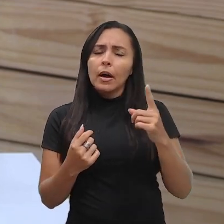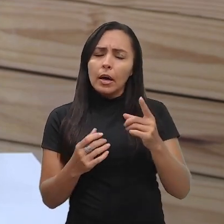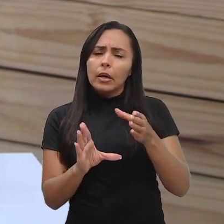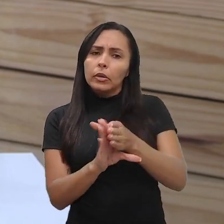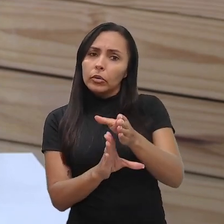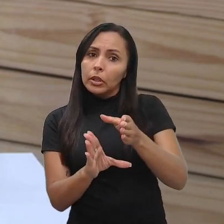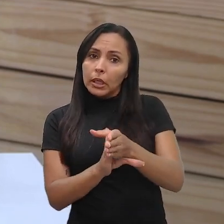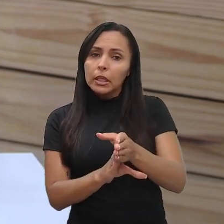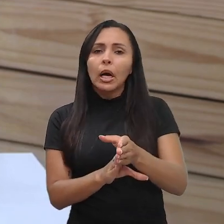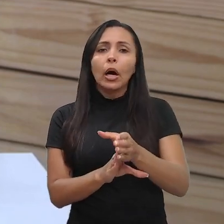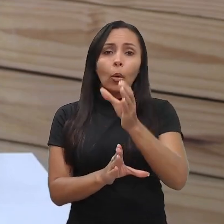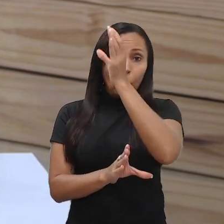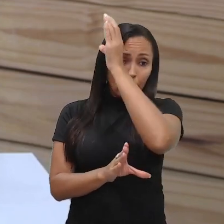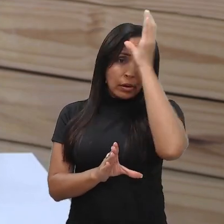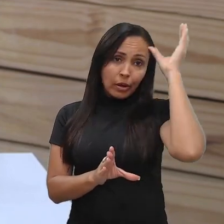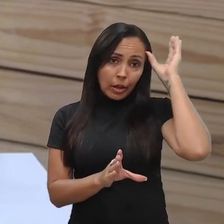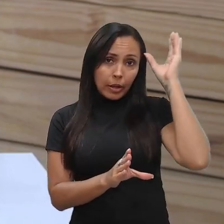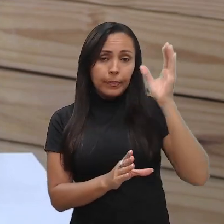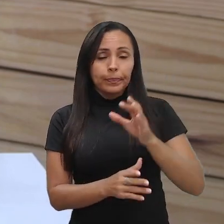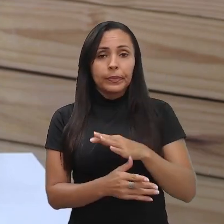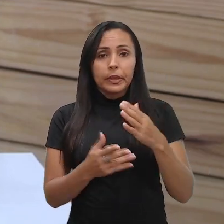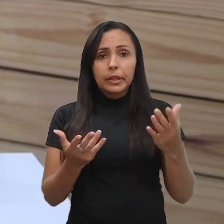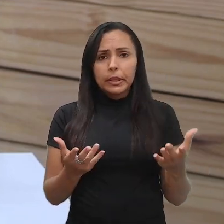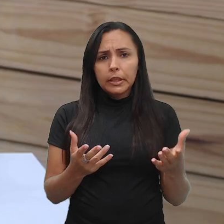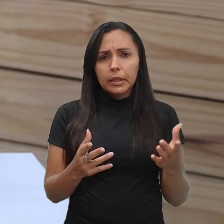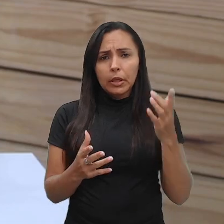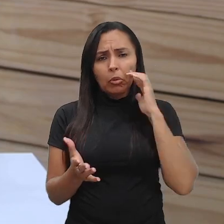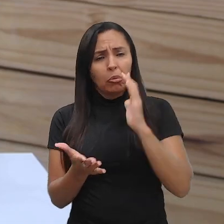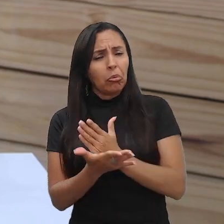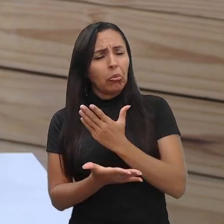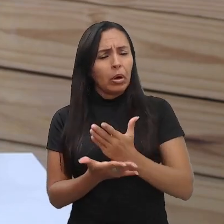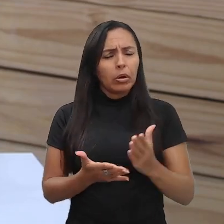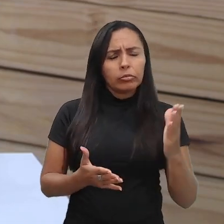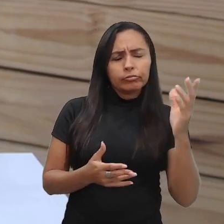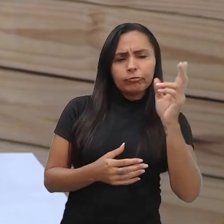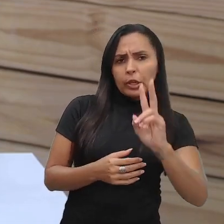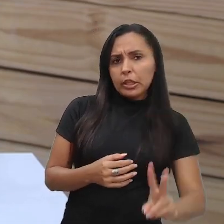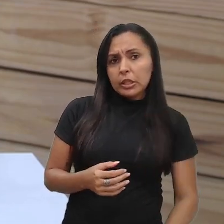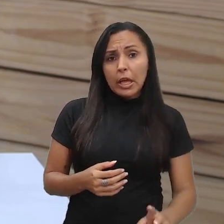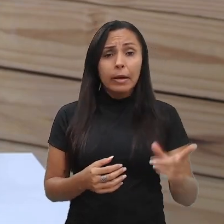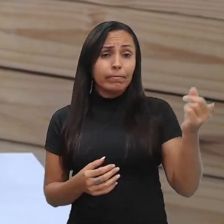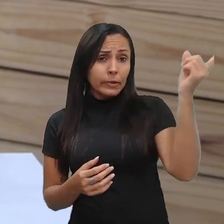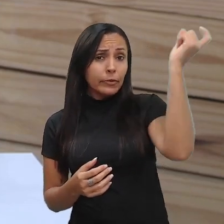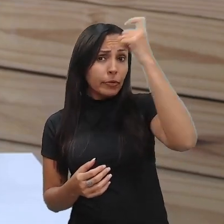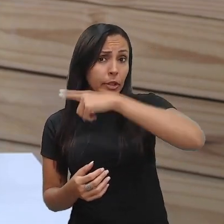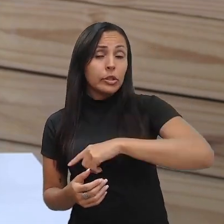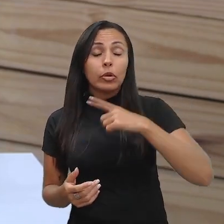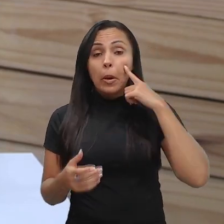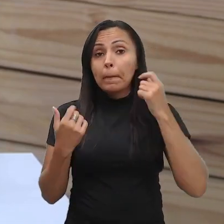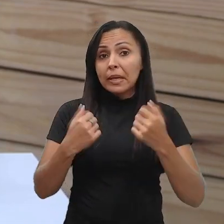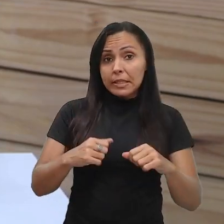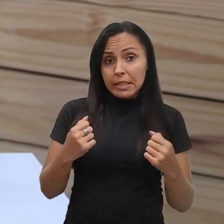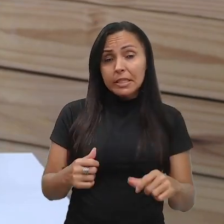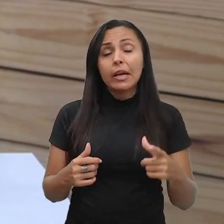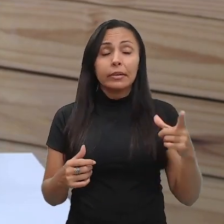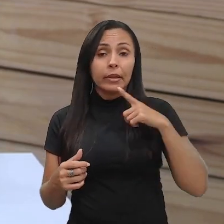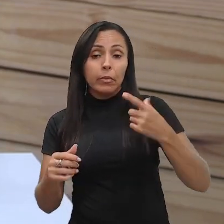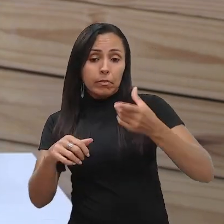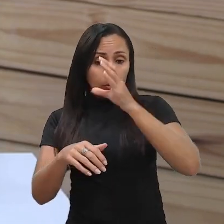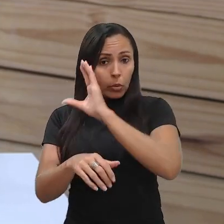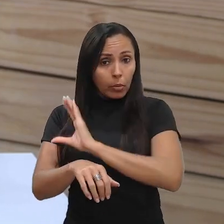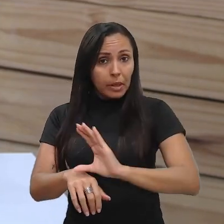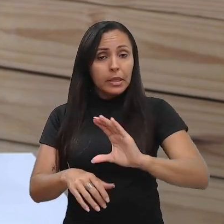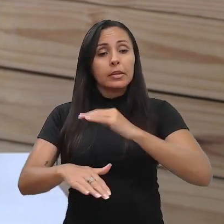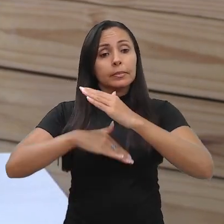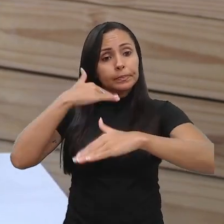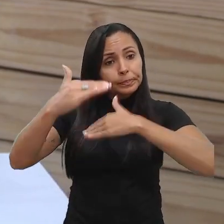que ele quer. E nem sempre é uma tarefa fácil, né? Se você não tiver aptidão e não tiver essa competência desenvolvida, né?